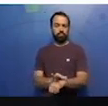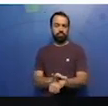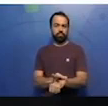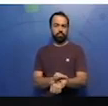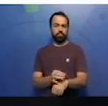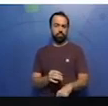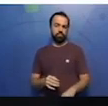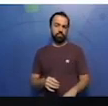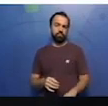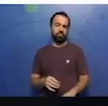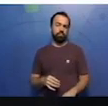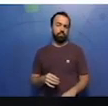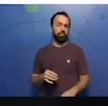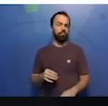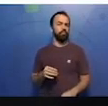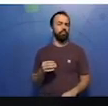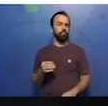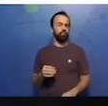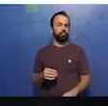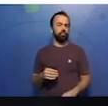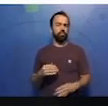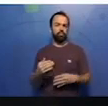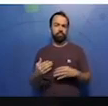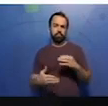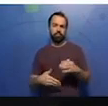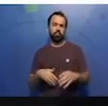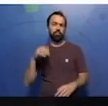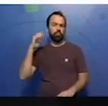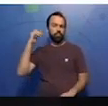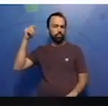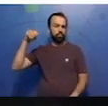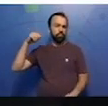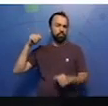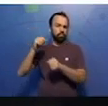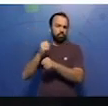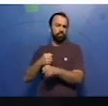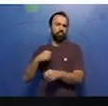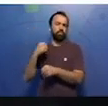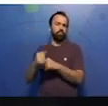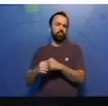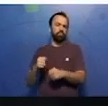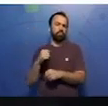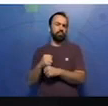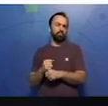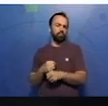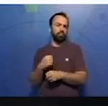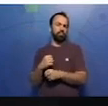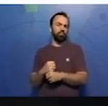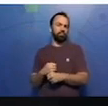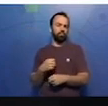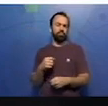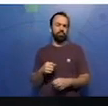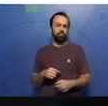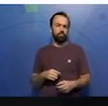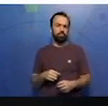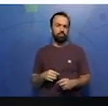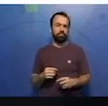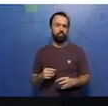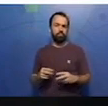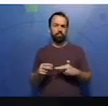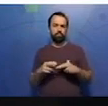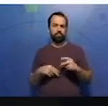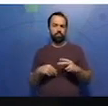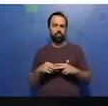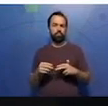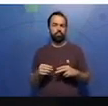mais superficial. Com o passar do tempo, diversos instrumentos foram inventados para facilitar